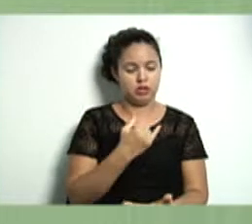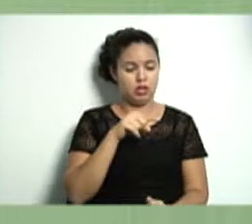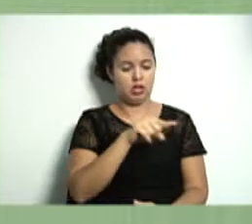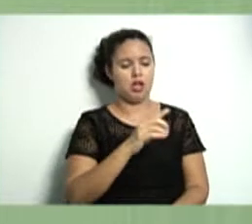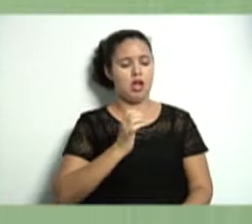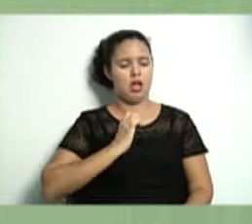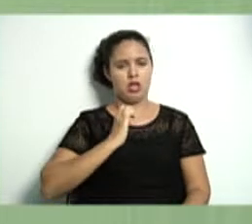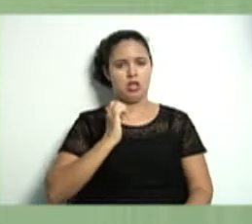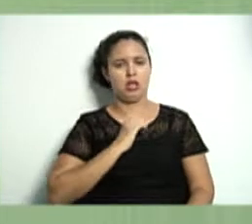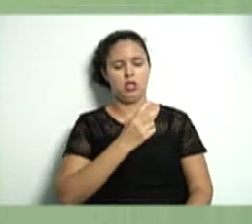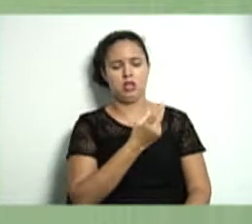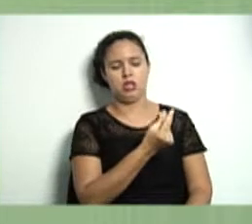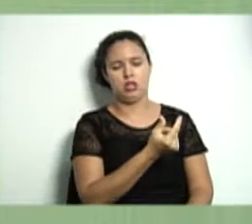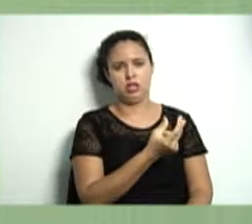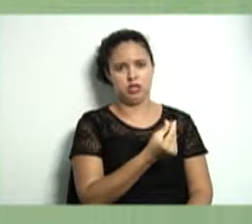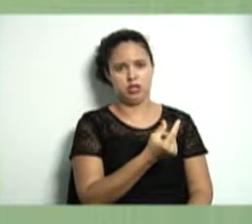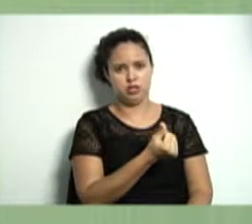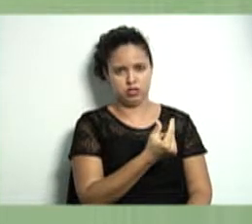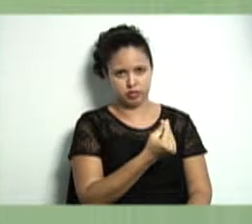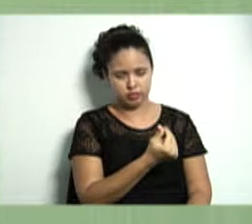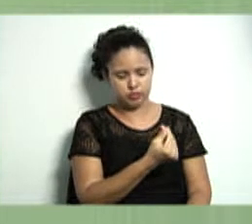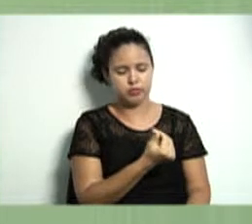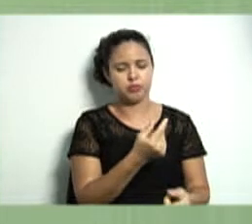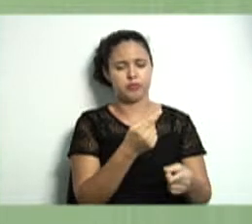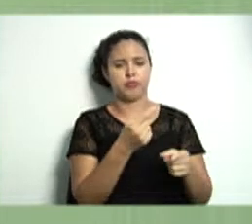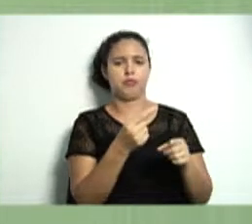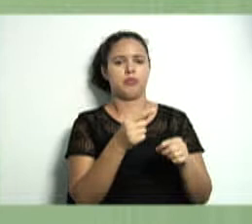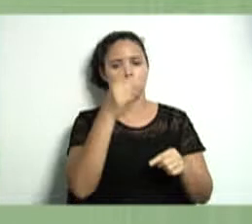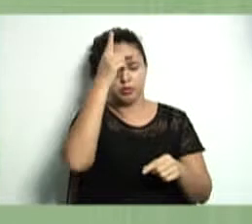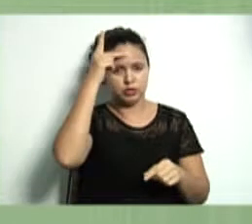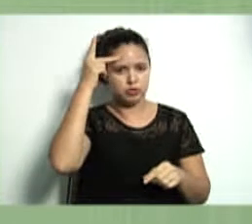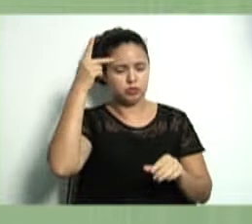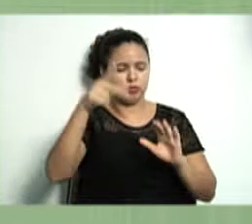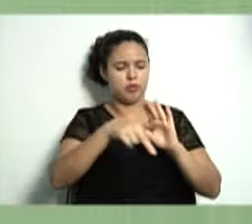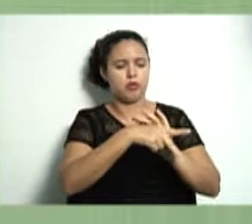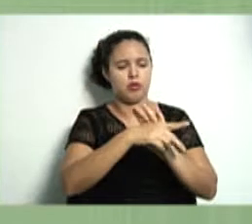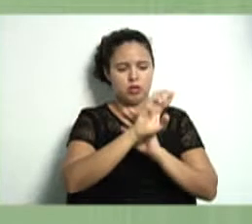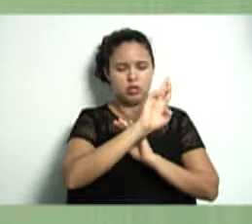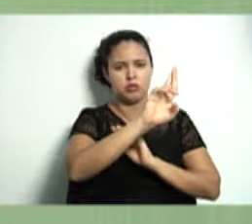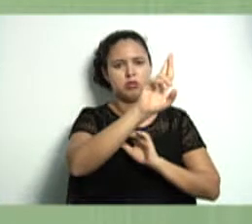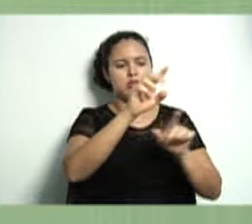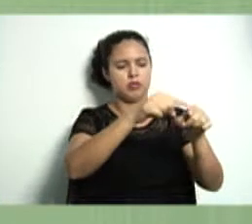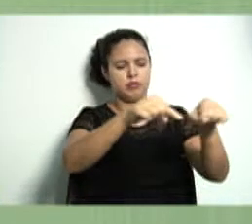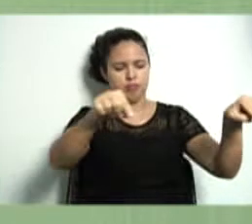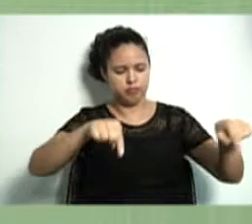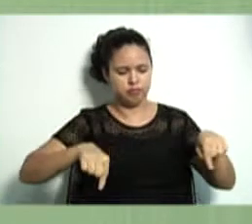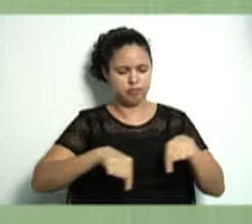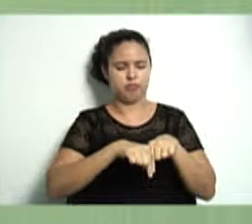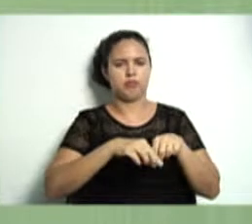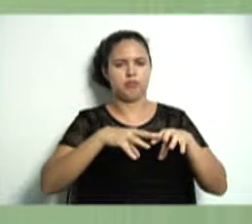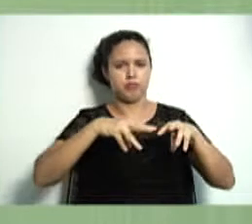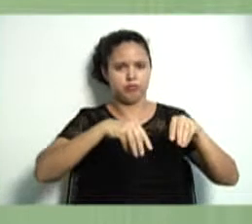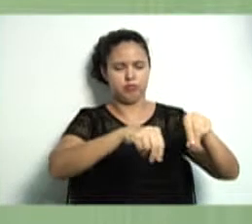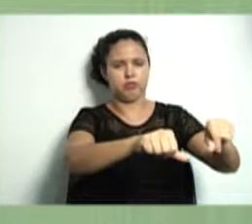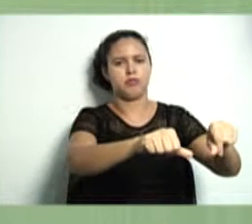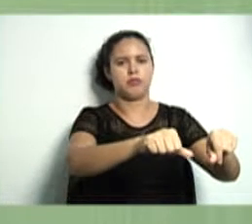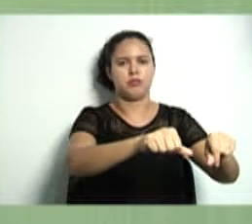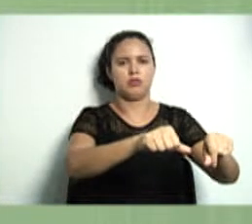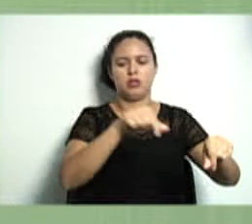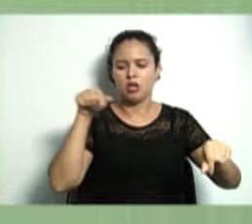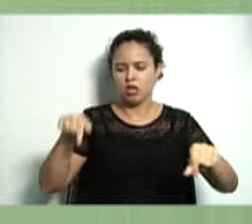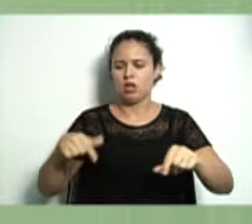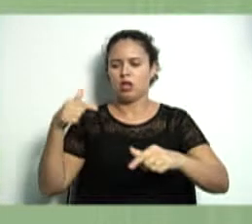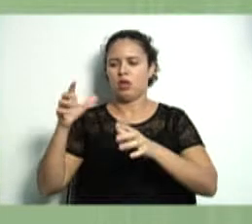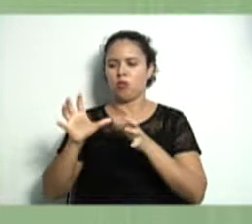classe dominante, formada principalmente pelos proprietários de terras e grandes comerciantes. O trabalho era algo penoso